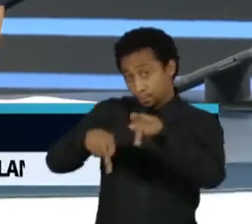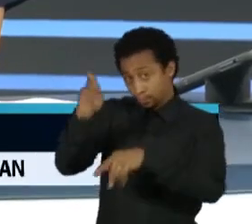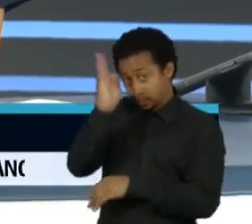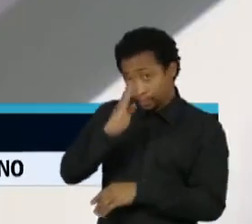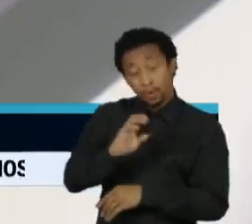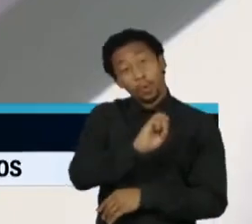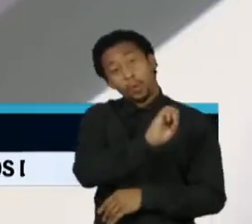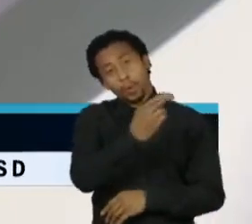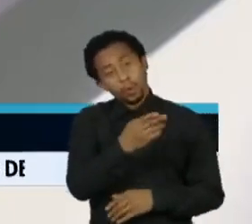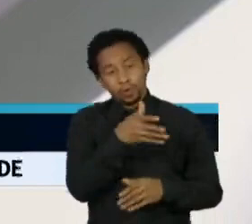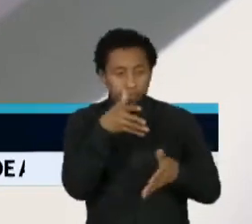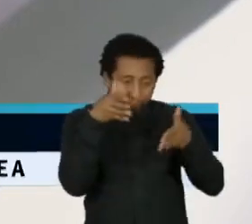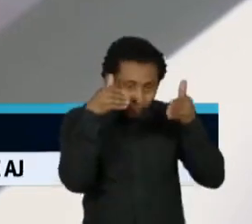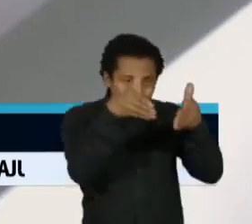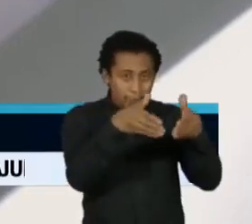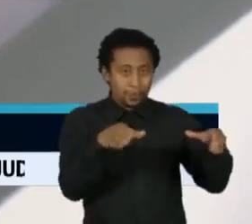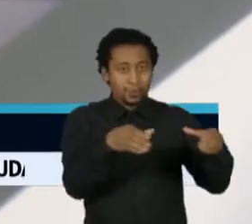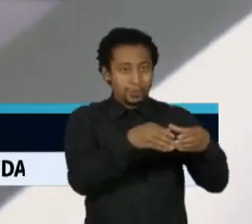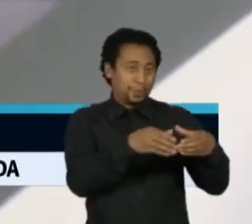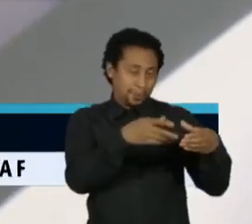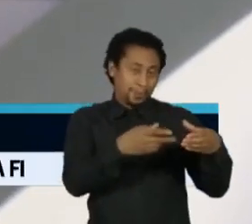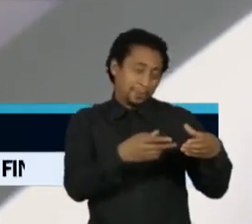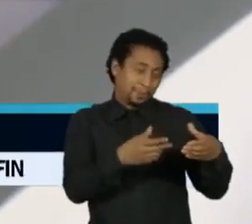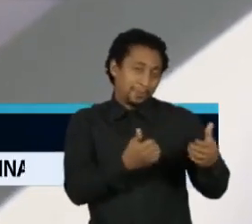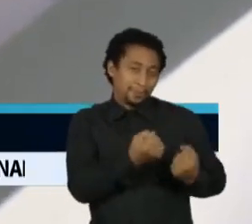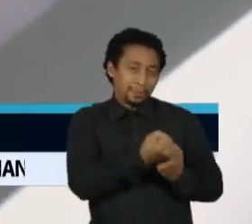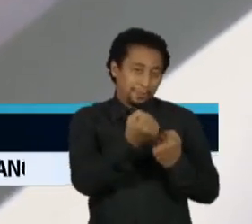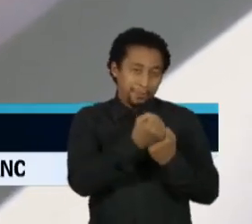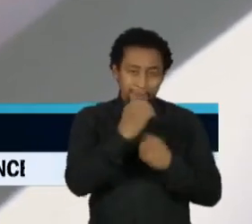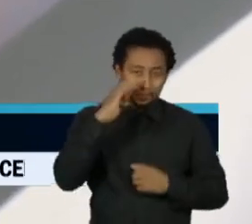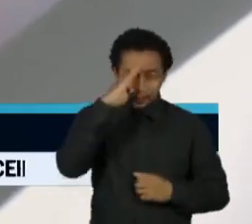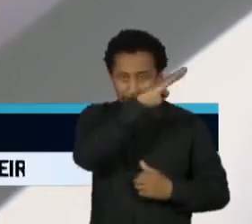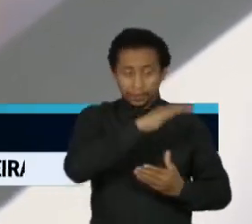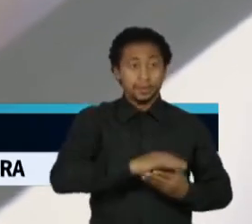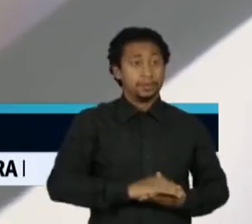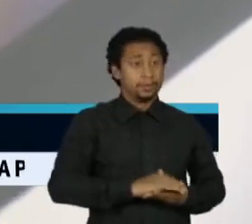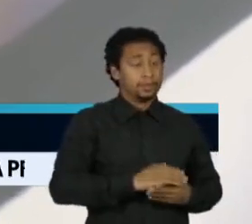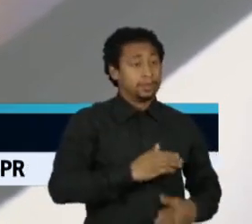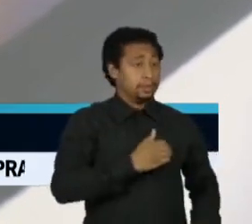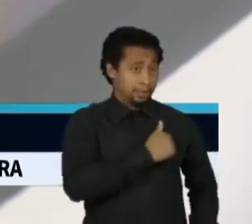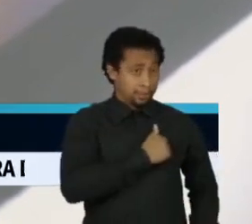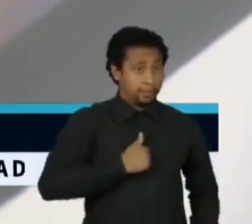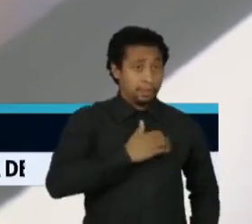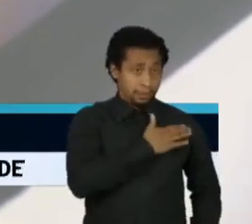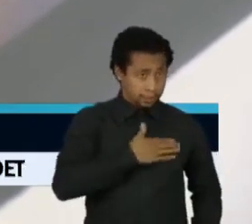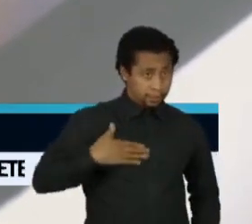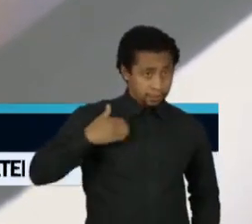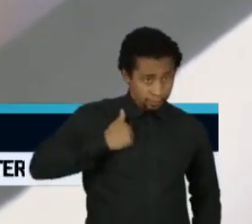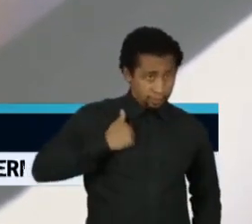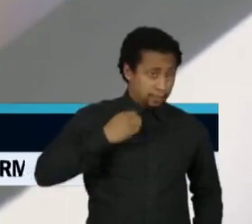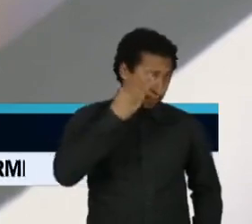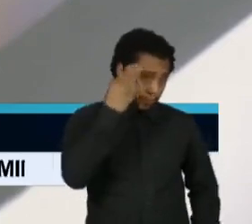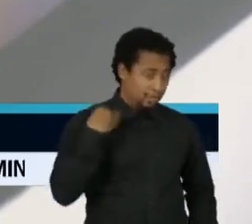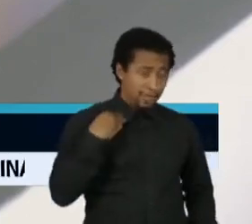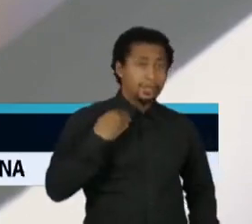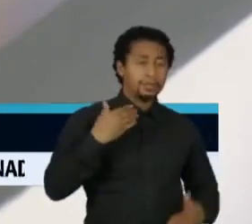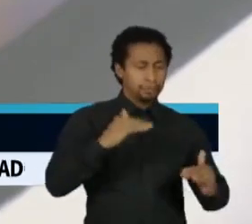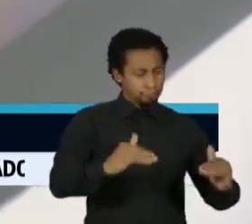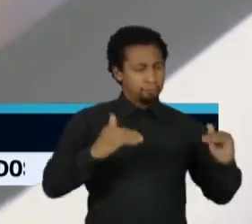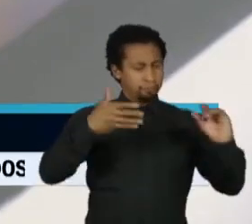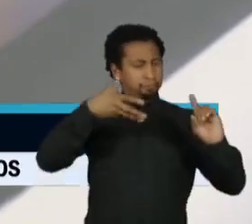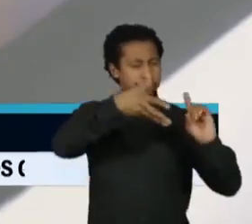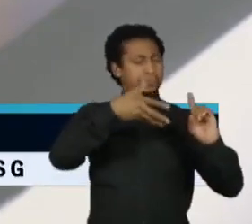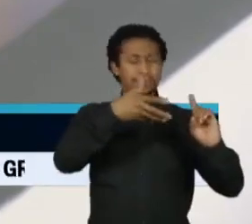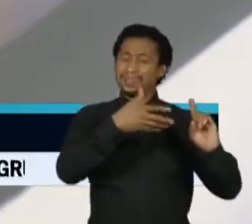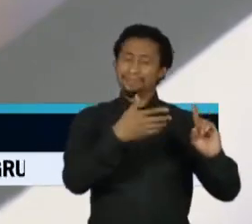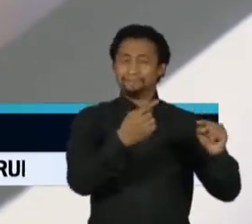bolsonarismo? Eu acho que ela não tem estatura, né, para falar para todas as mulheres brasileiras e nem tem muito o que dizer para todas as